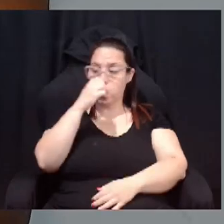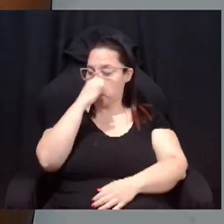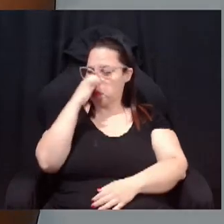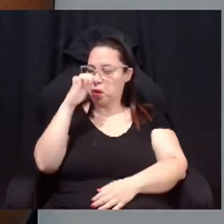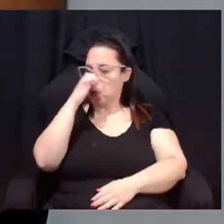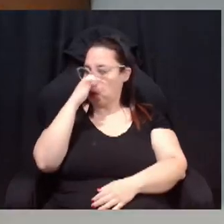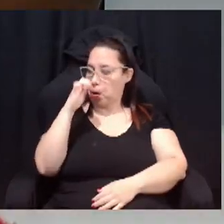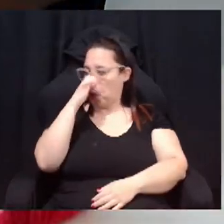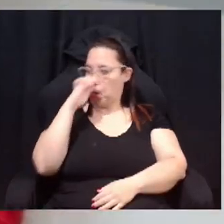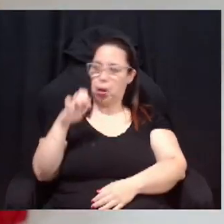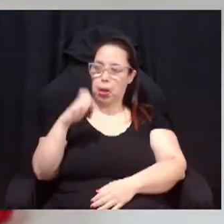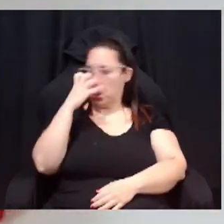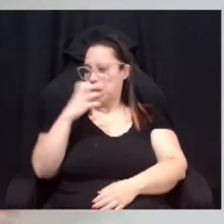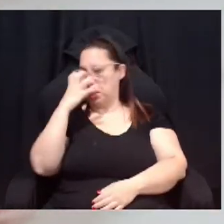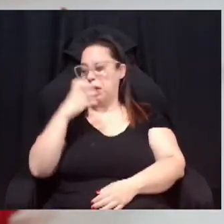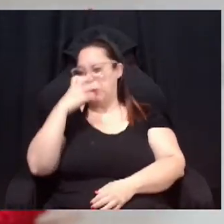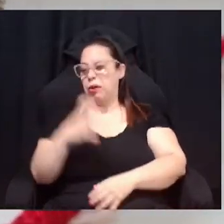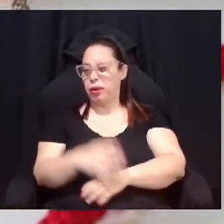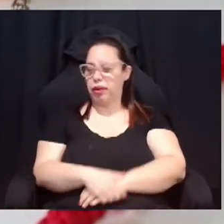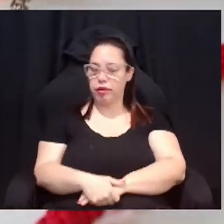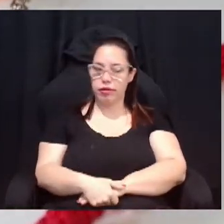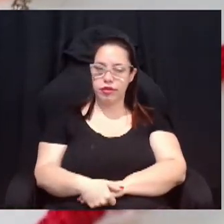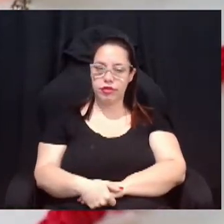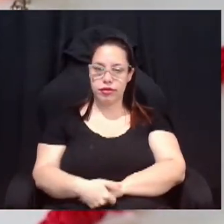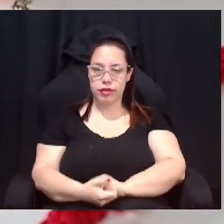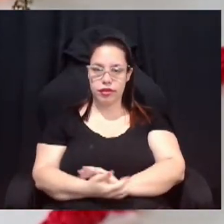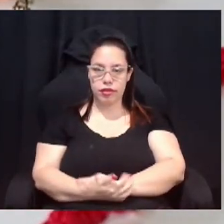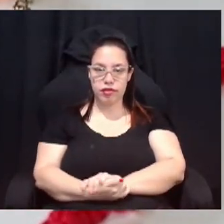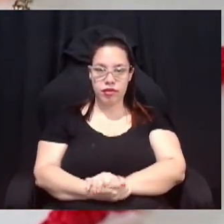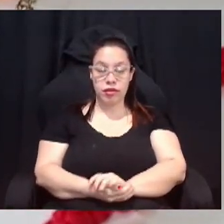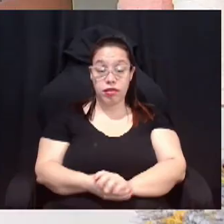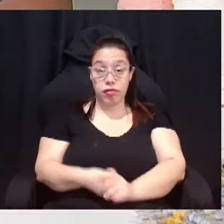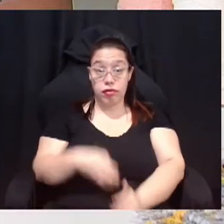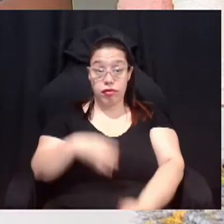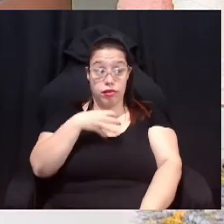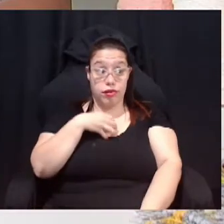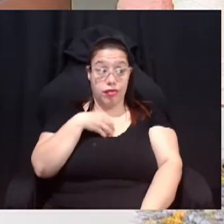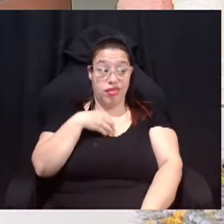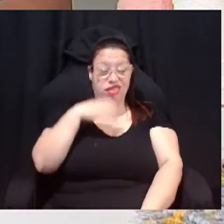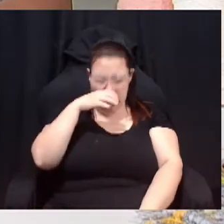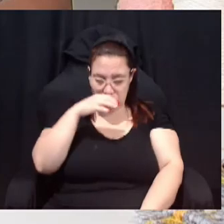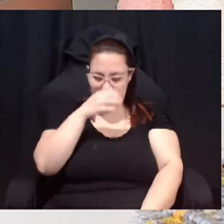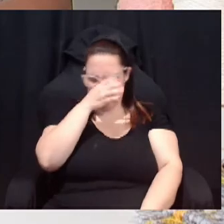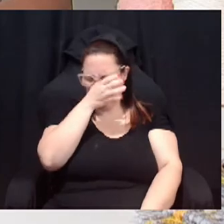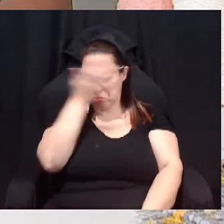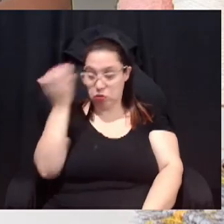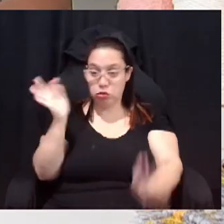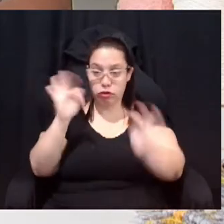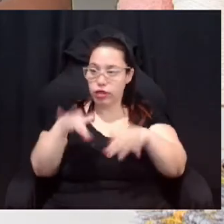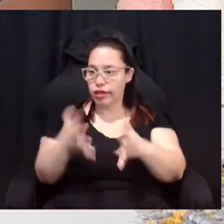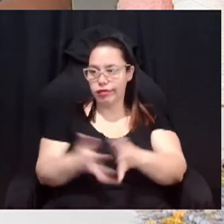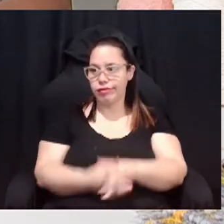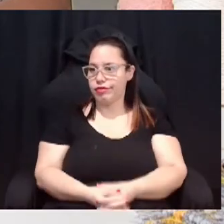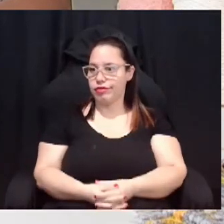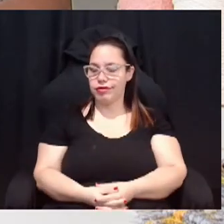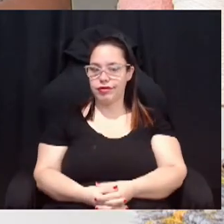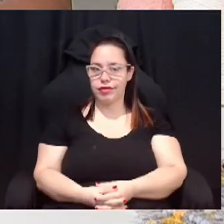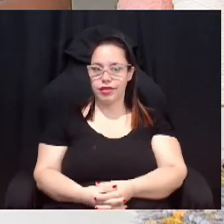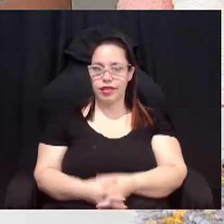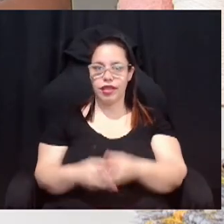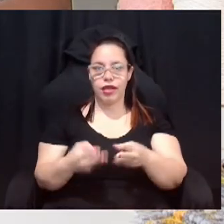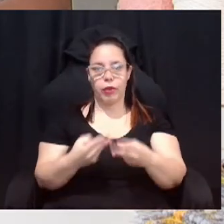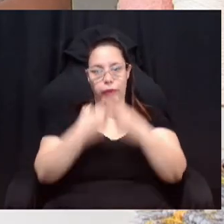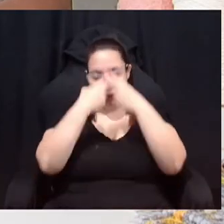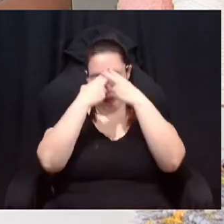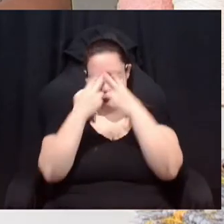poeirinha assim. Então, para quem é mais sensível, pode dar aquela crise de espirro no final e aí a pessoa vai pegar trauma do macramê, não é isso que eu